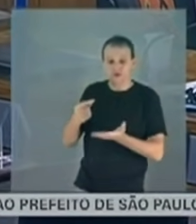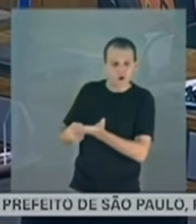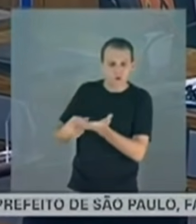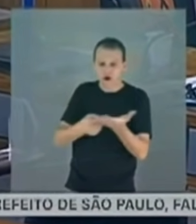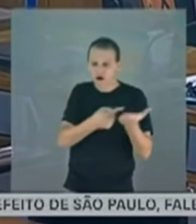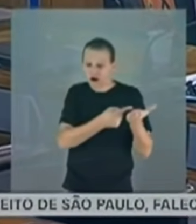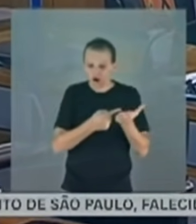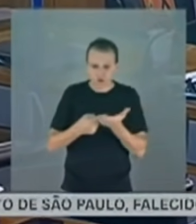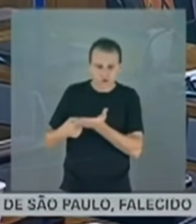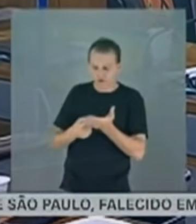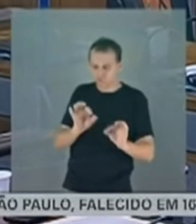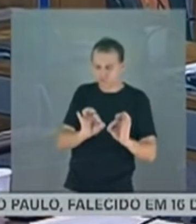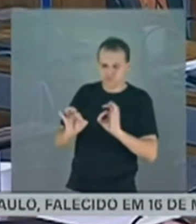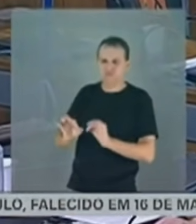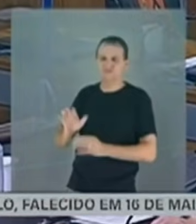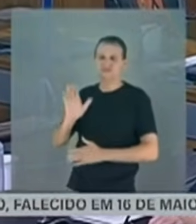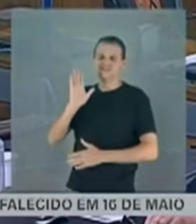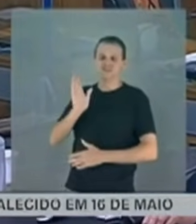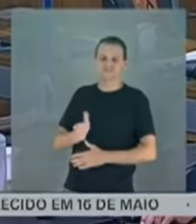Vossa Excelência foi...